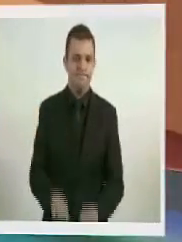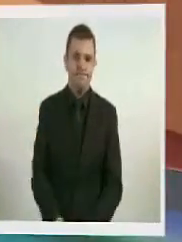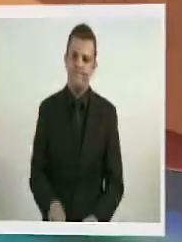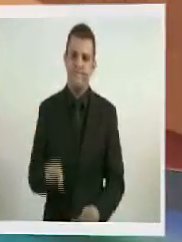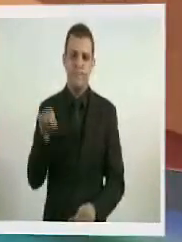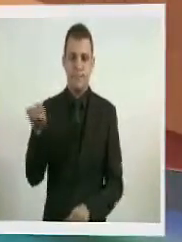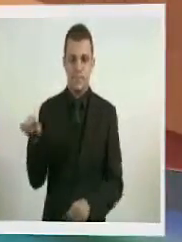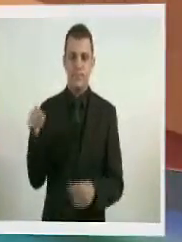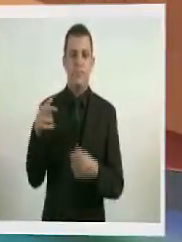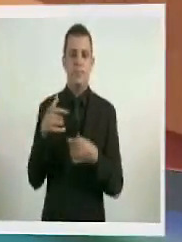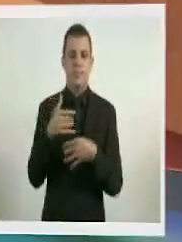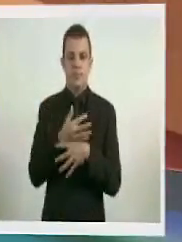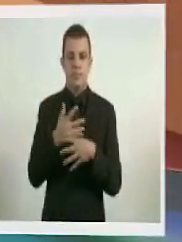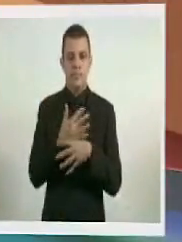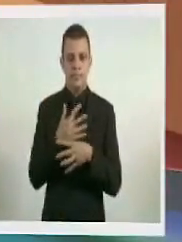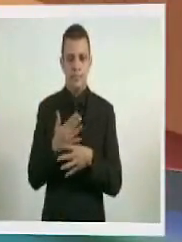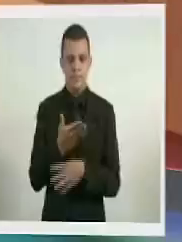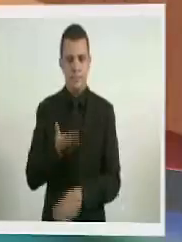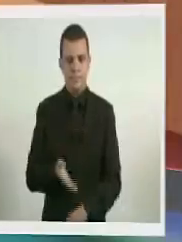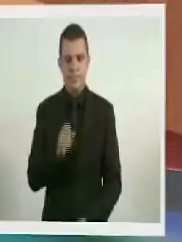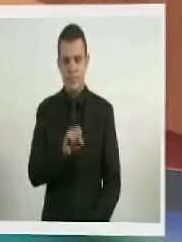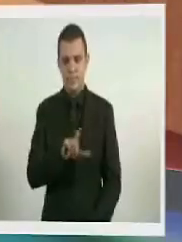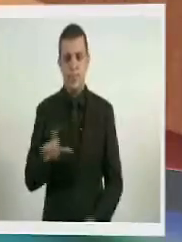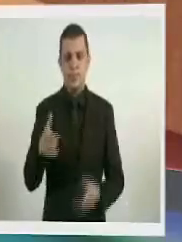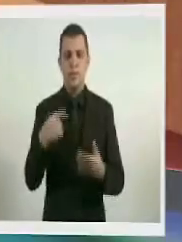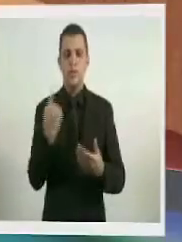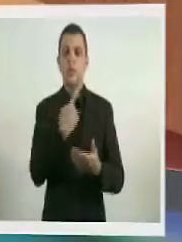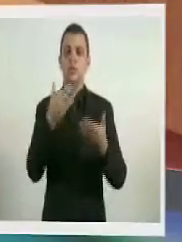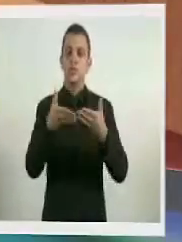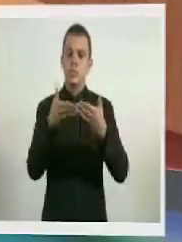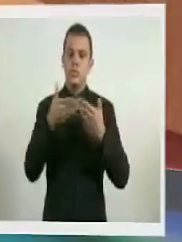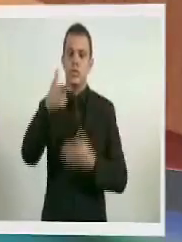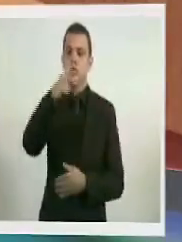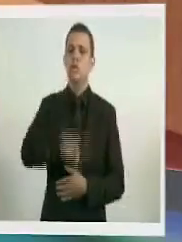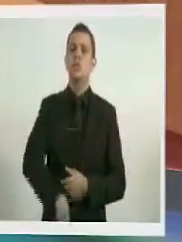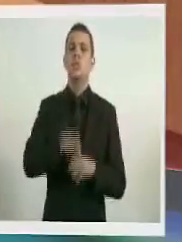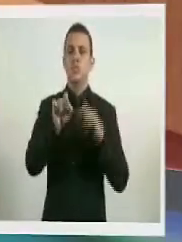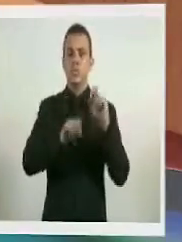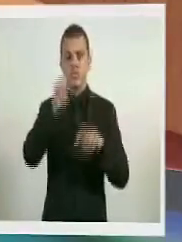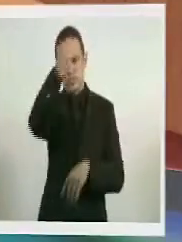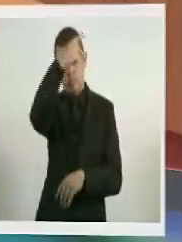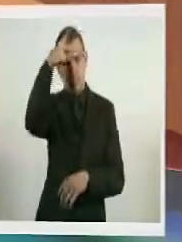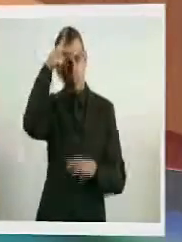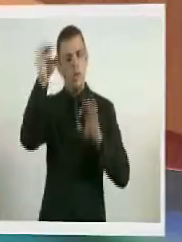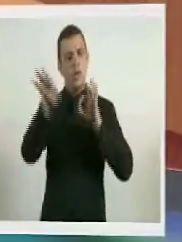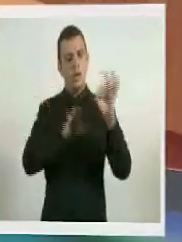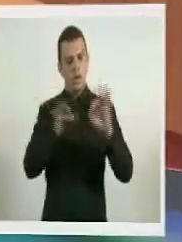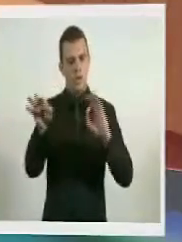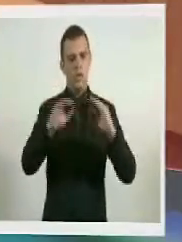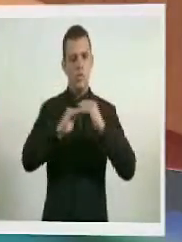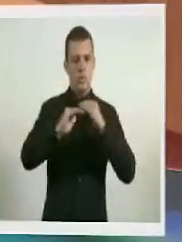é pedir ao senhor prefeito que coloque esses redutores de velocidade na Avenida